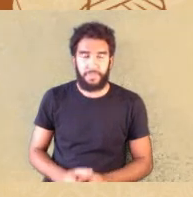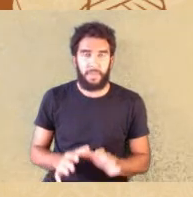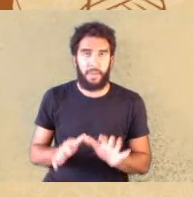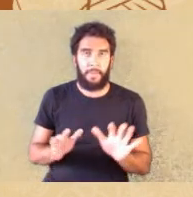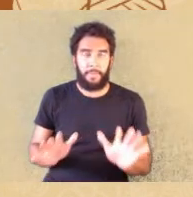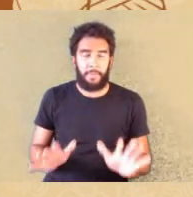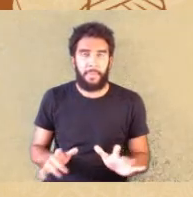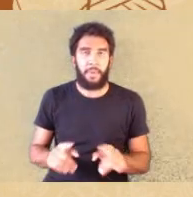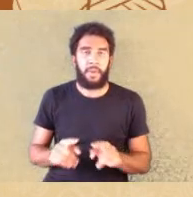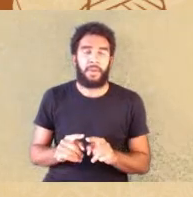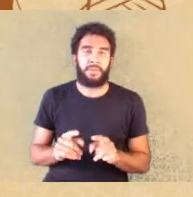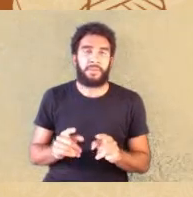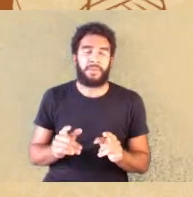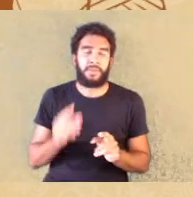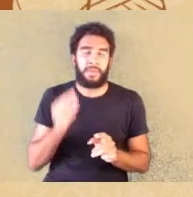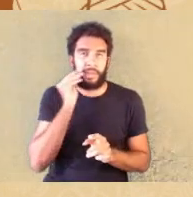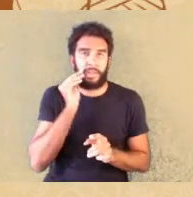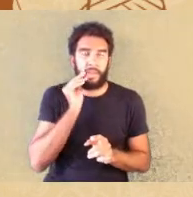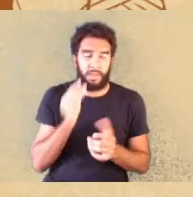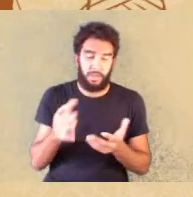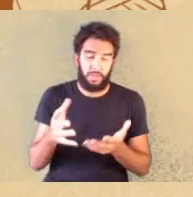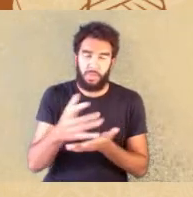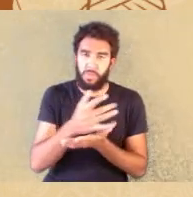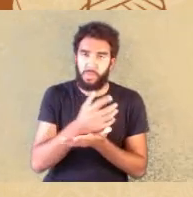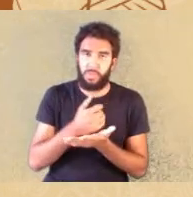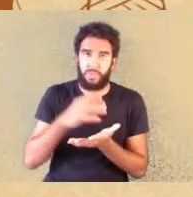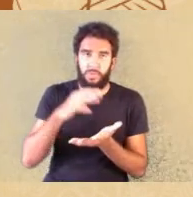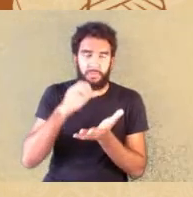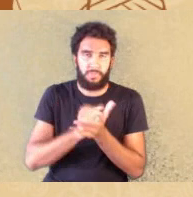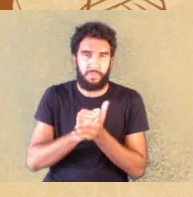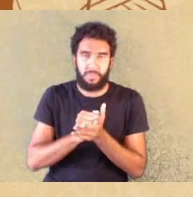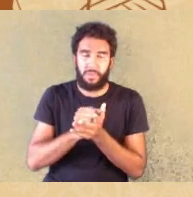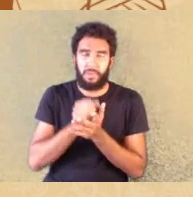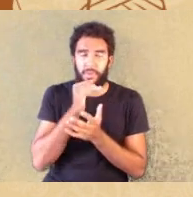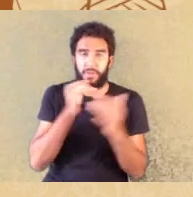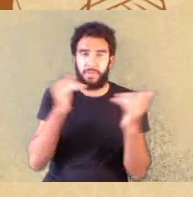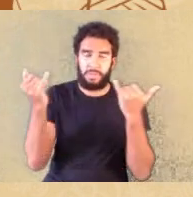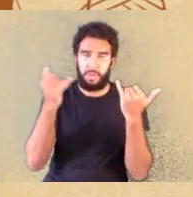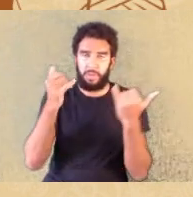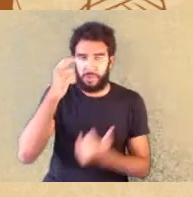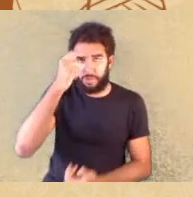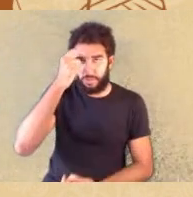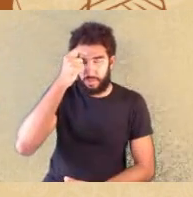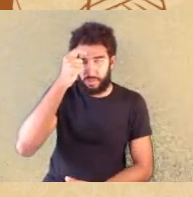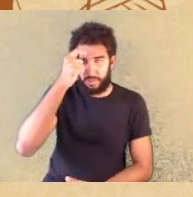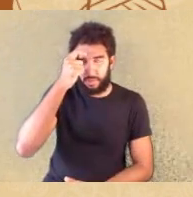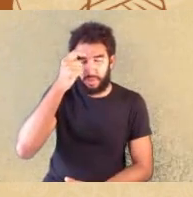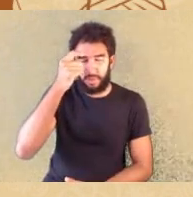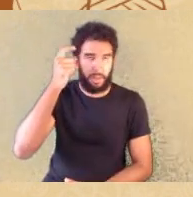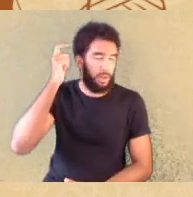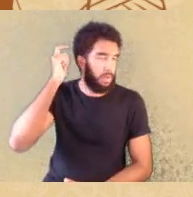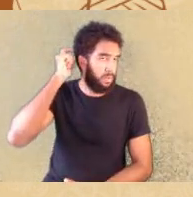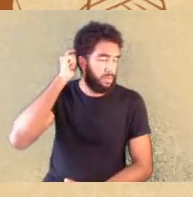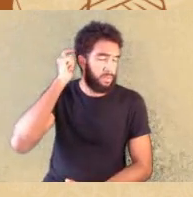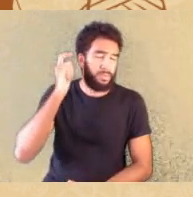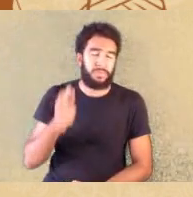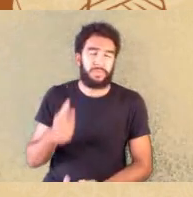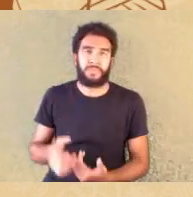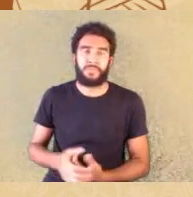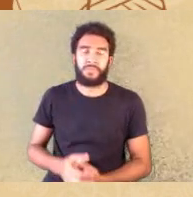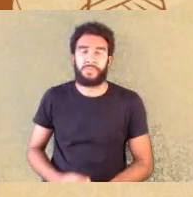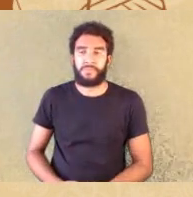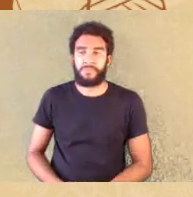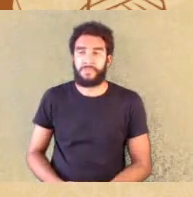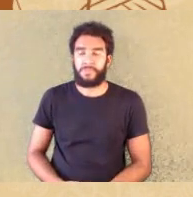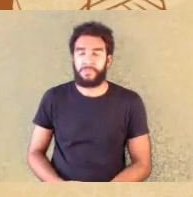não abrange toda a saúde. Principalmente saúde mental, tem dados importantes, mas que a gente precisa aprofundar e que não tem. Então, a